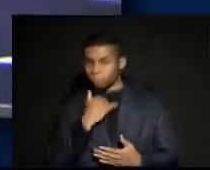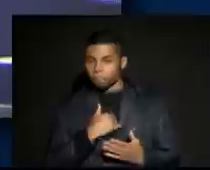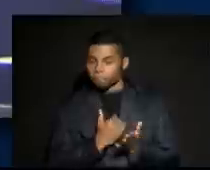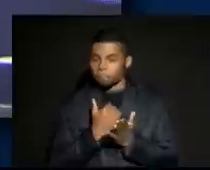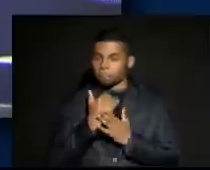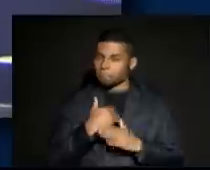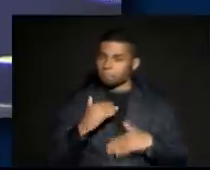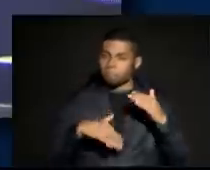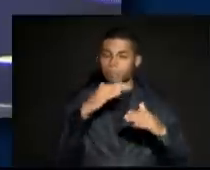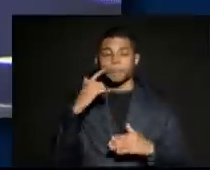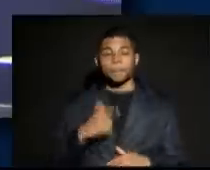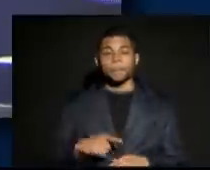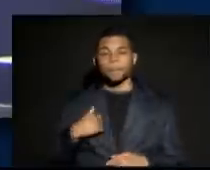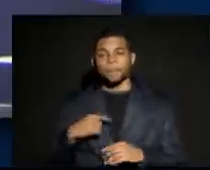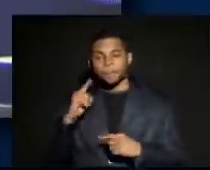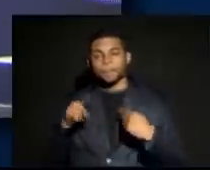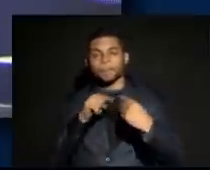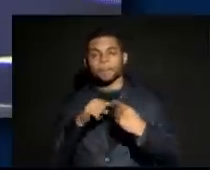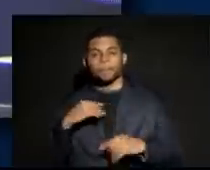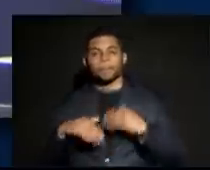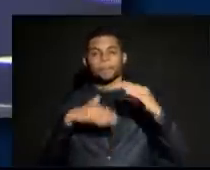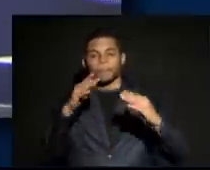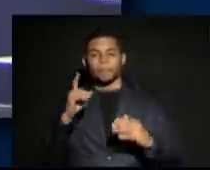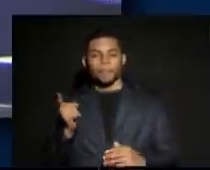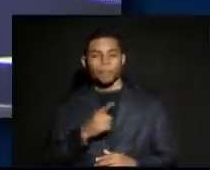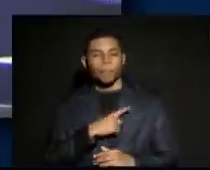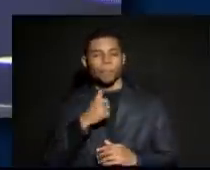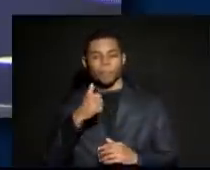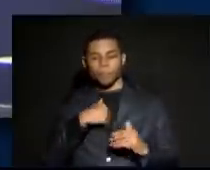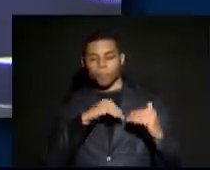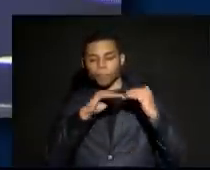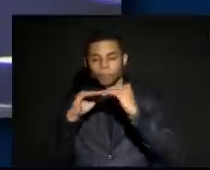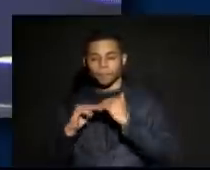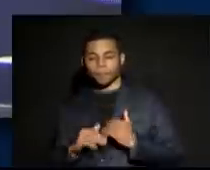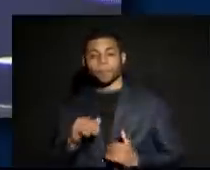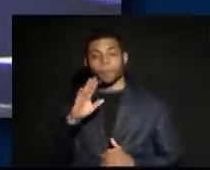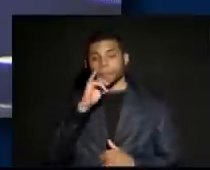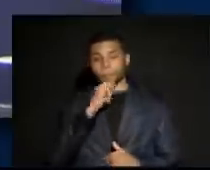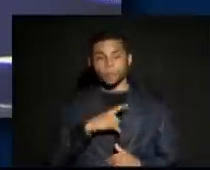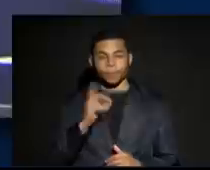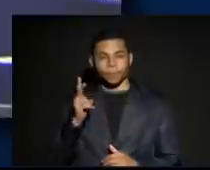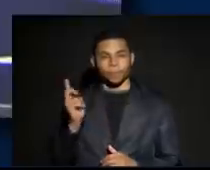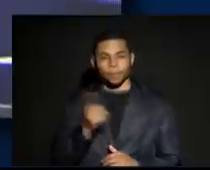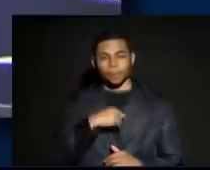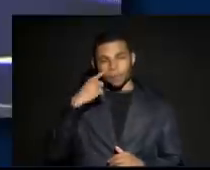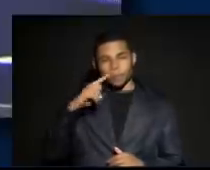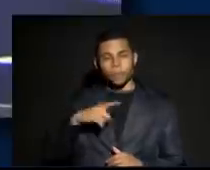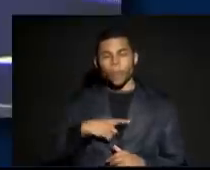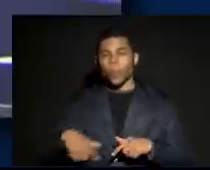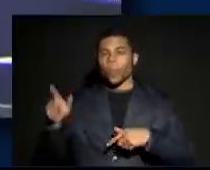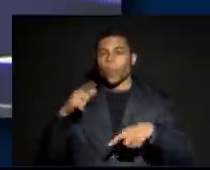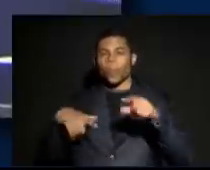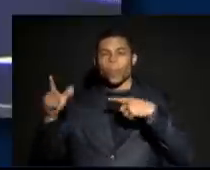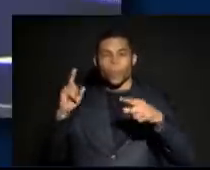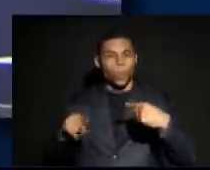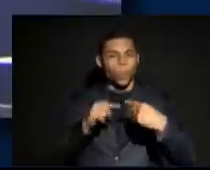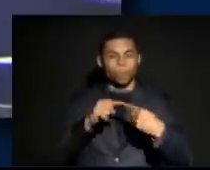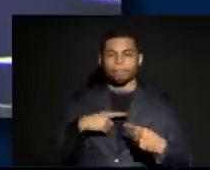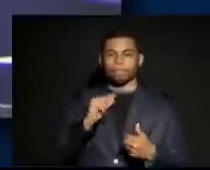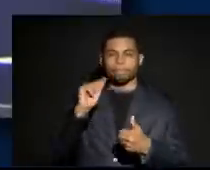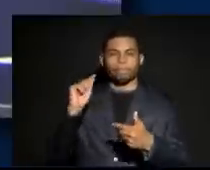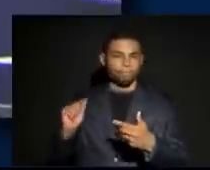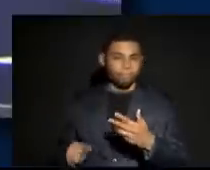que também tiveram fator estabilizador né só que recentemente já sobre a administração xi jinping a gente vê uma série de outros